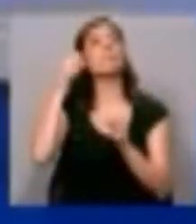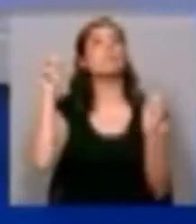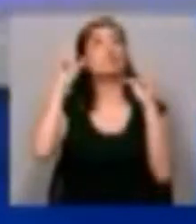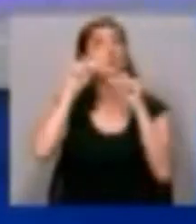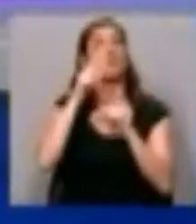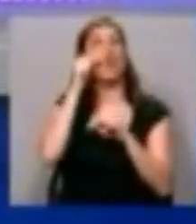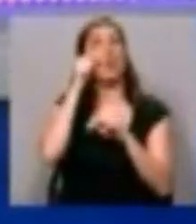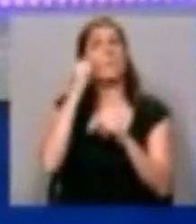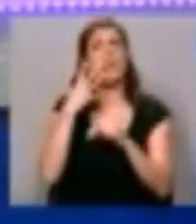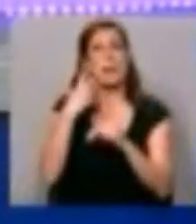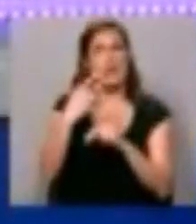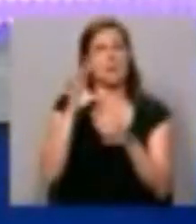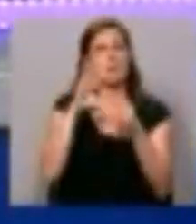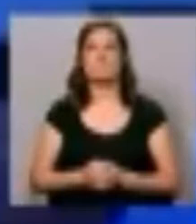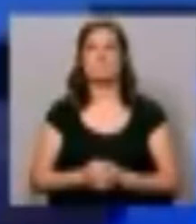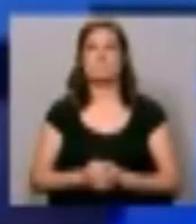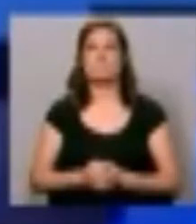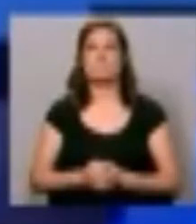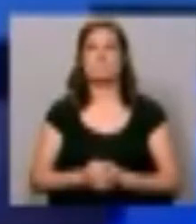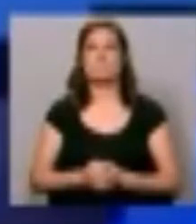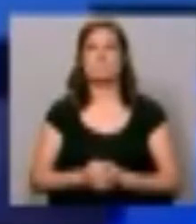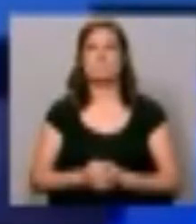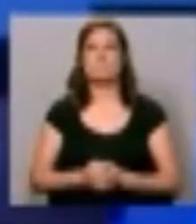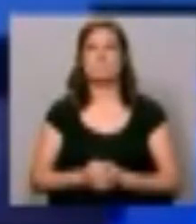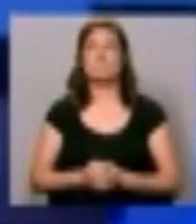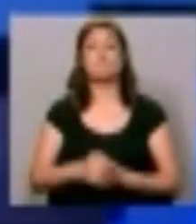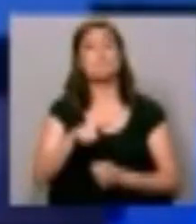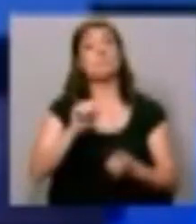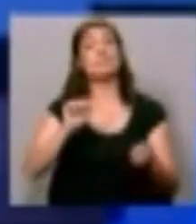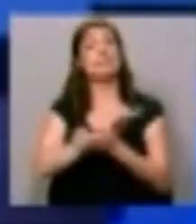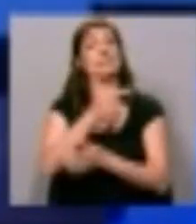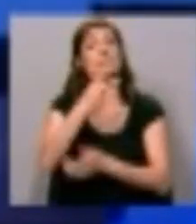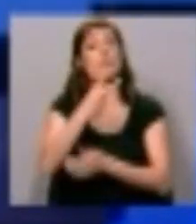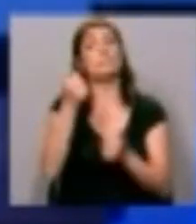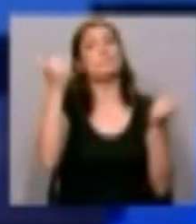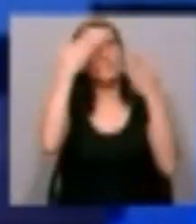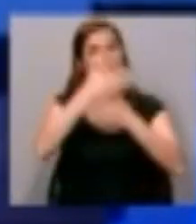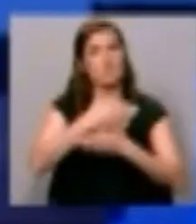Mário Augusto esteve com o protagonista. Foi o Telejornal. Boa noite. Até amanhã.